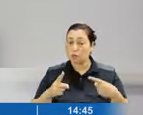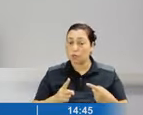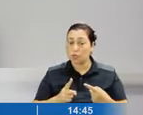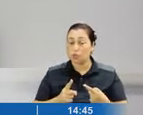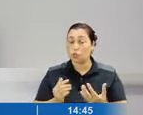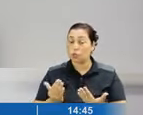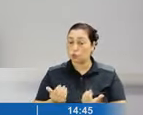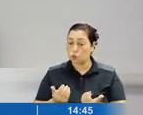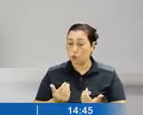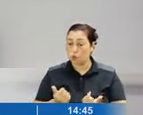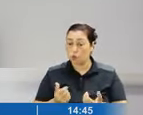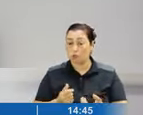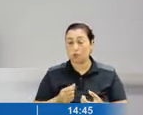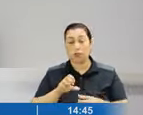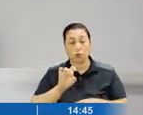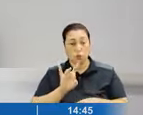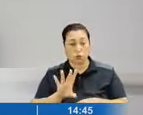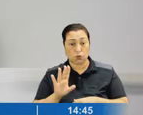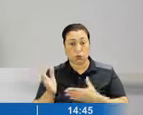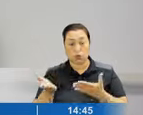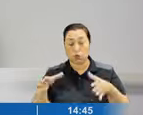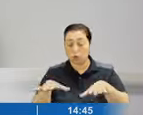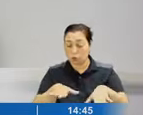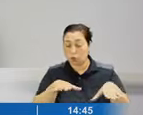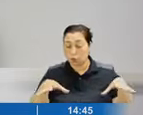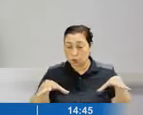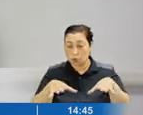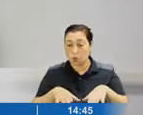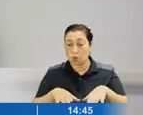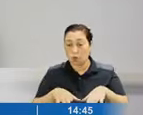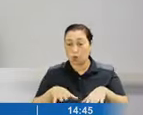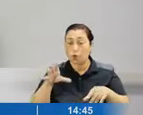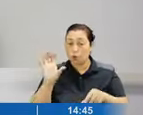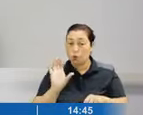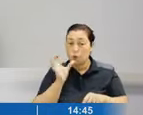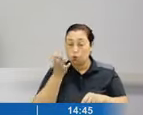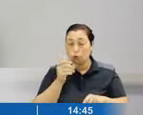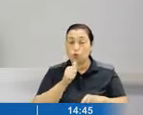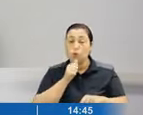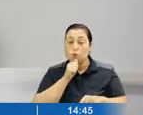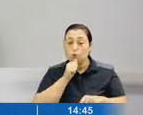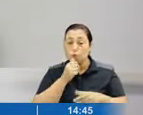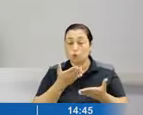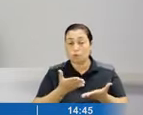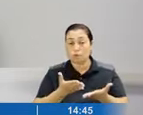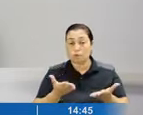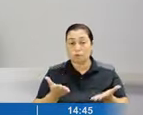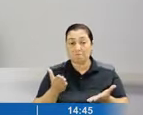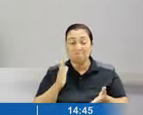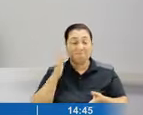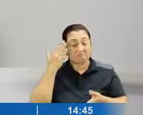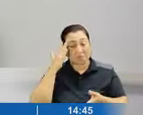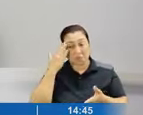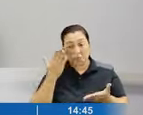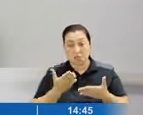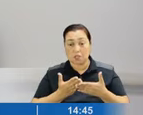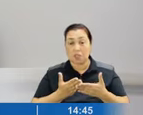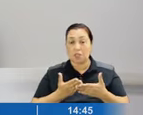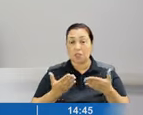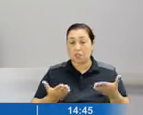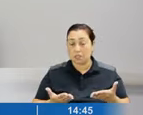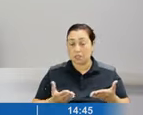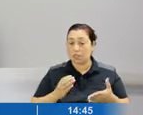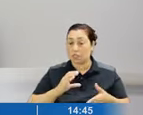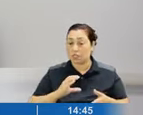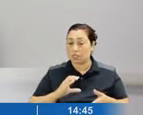jovens, né? Só que em determinado momento acontece, e ainda alguns fatores não são bem conhecidos, essa célula